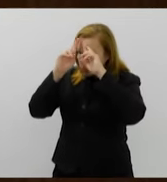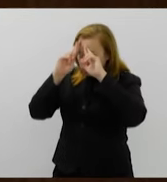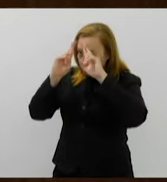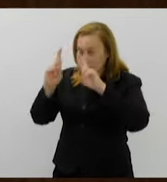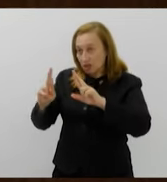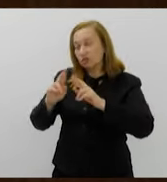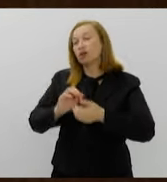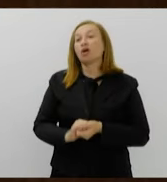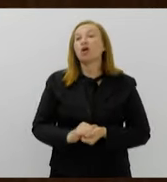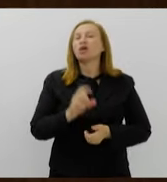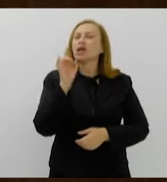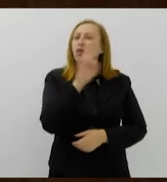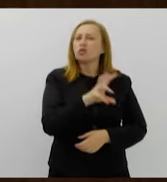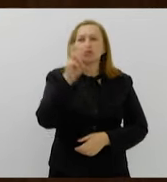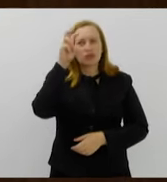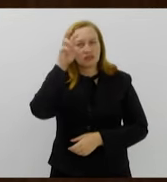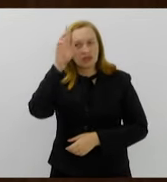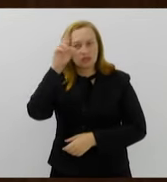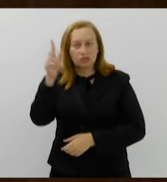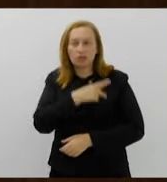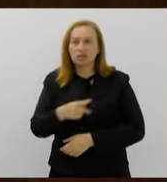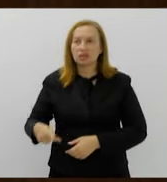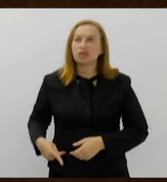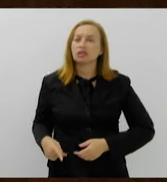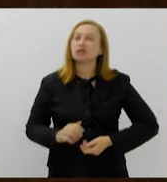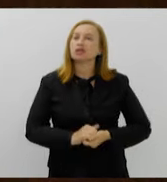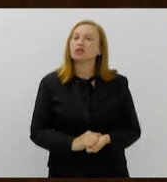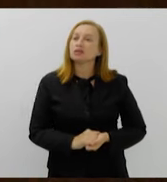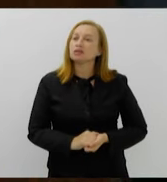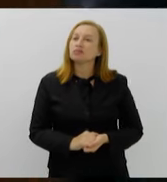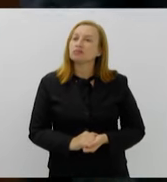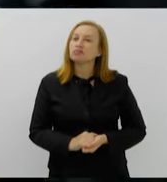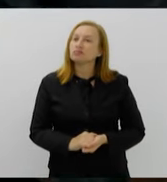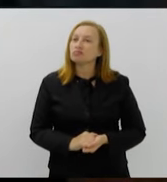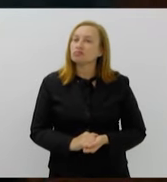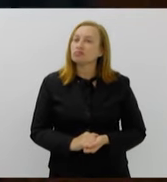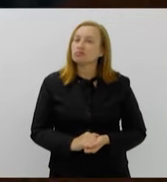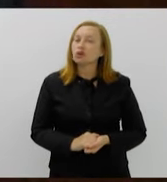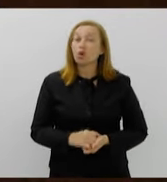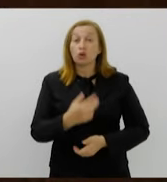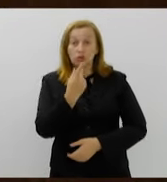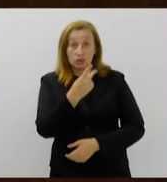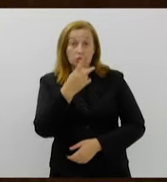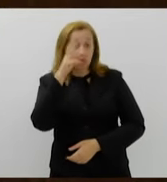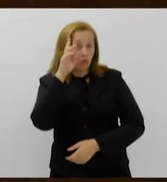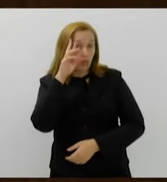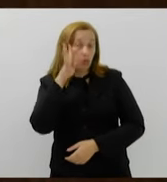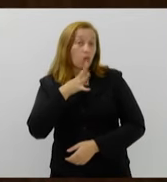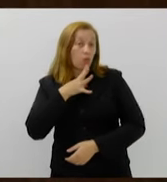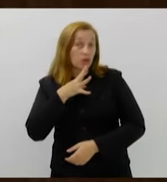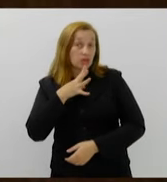quinta-feira Presidente como é de de seu conhecimento